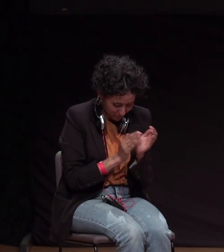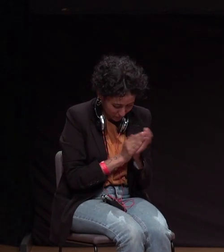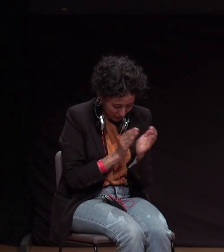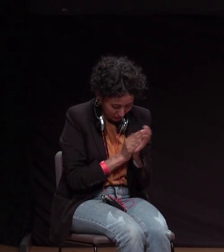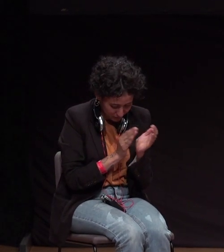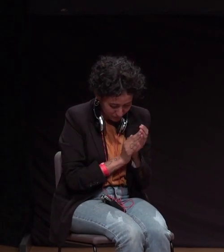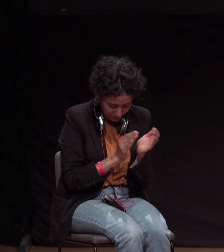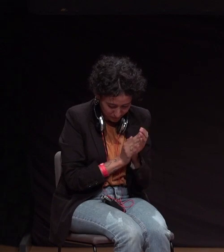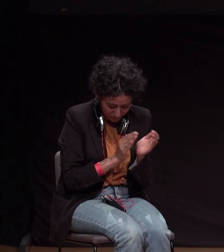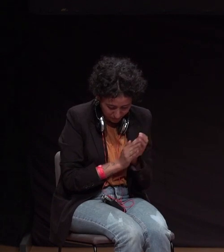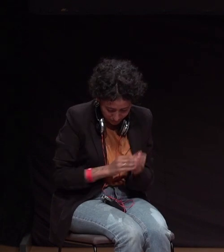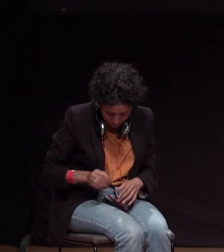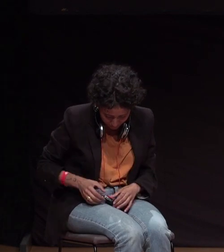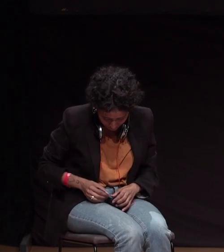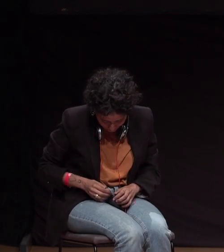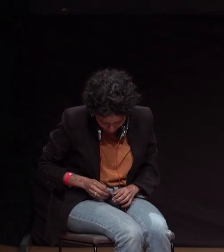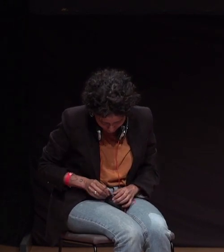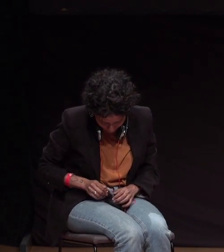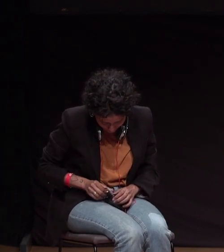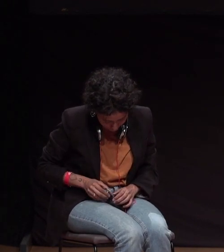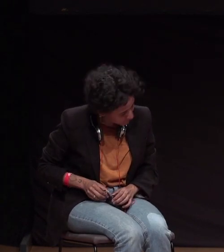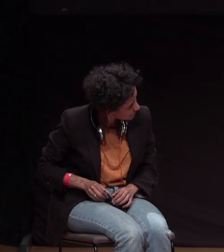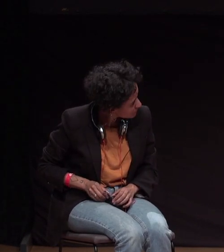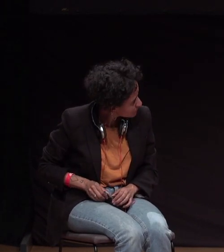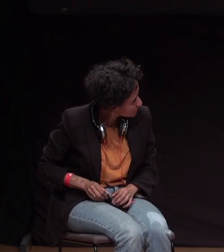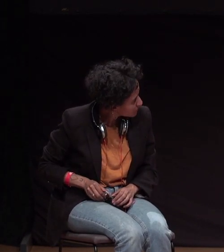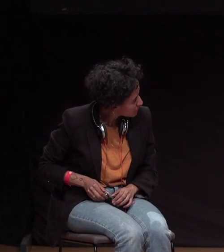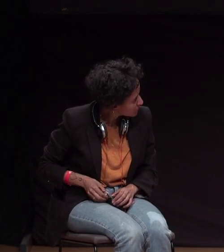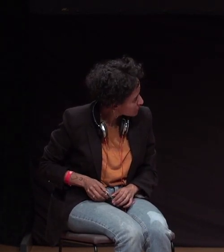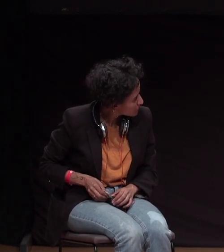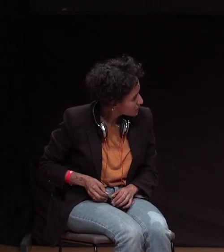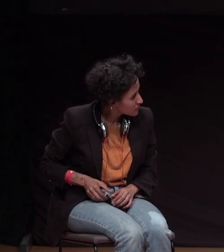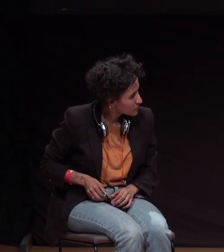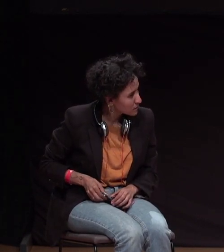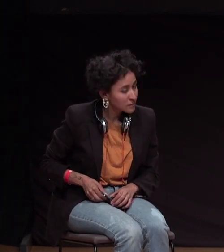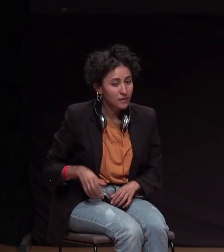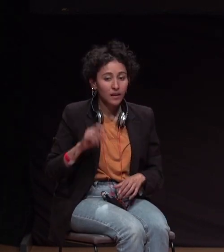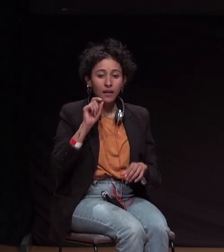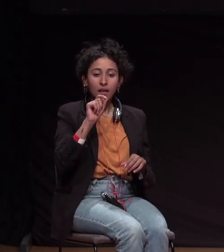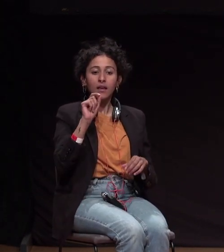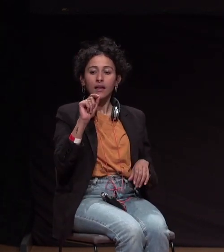You distribute the publication. Quem quiser